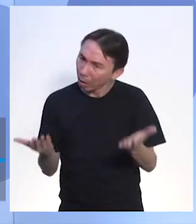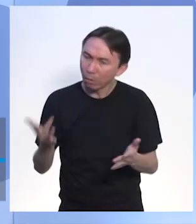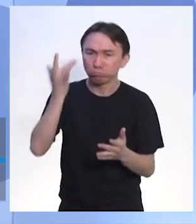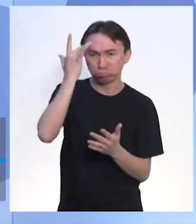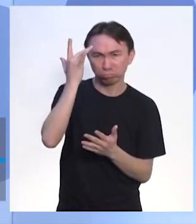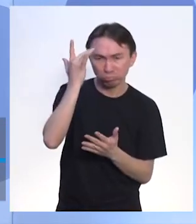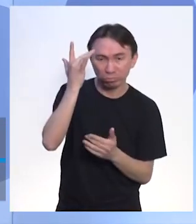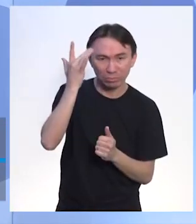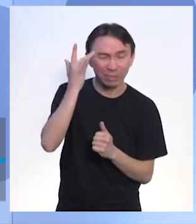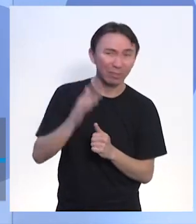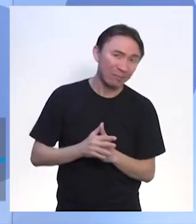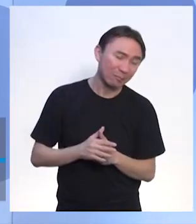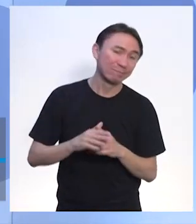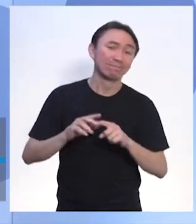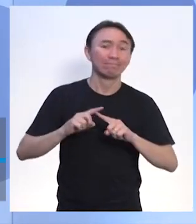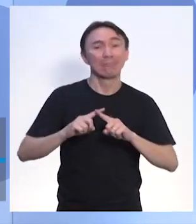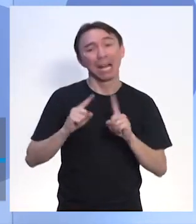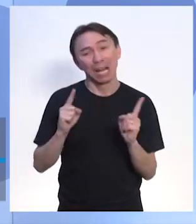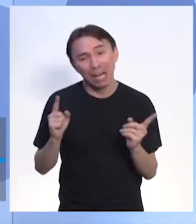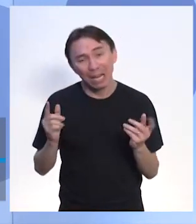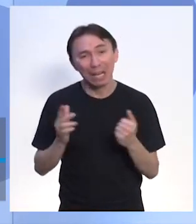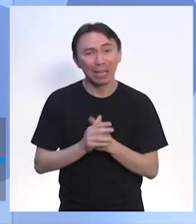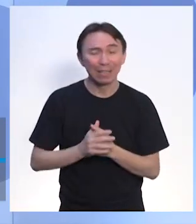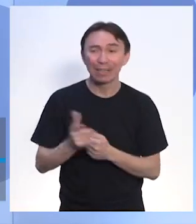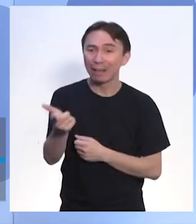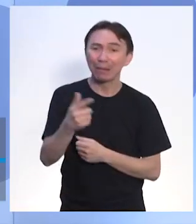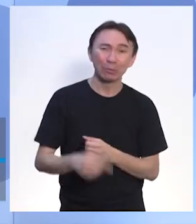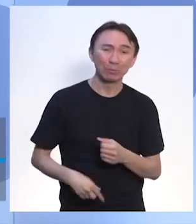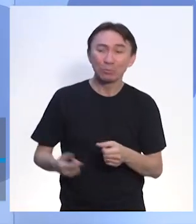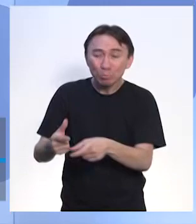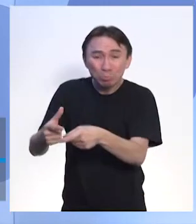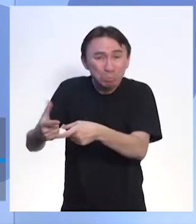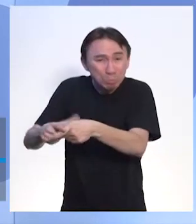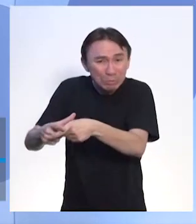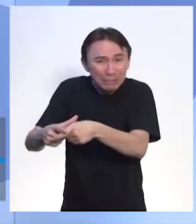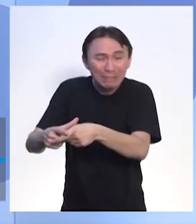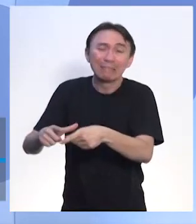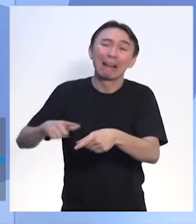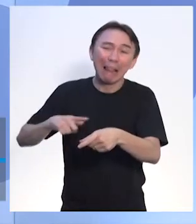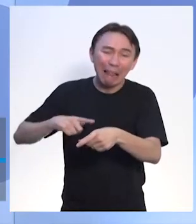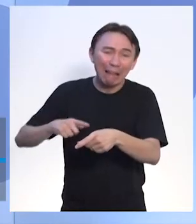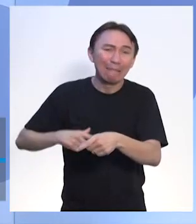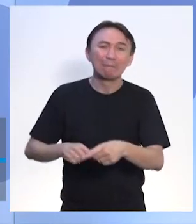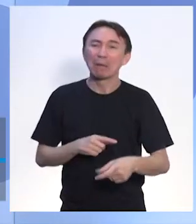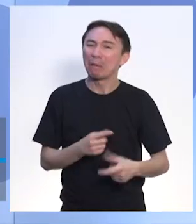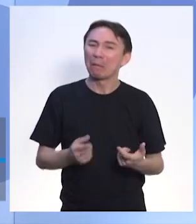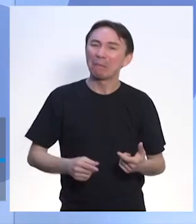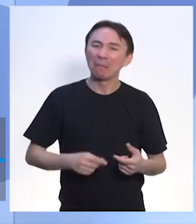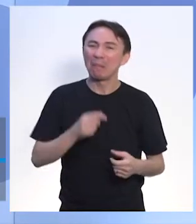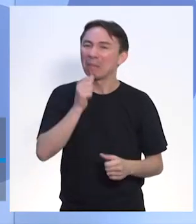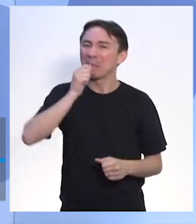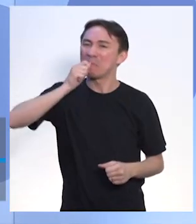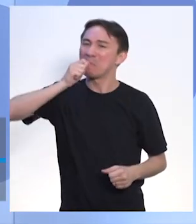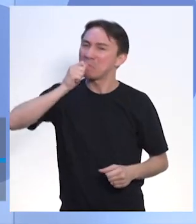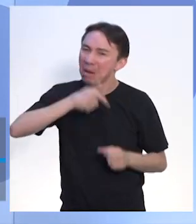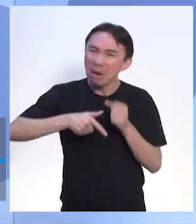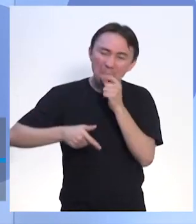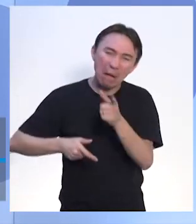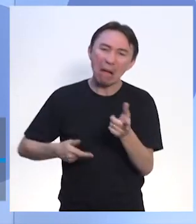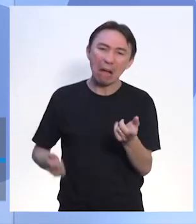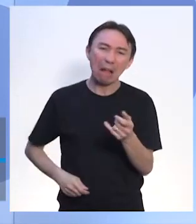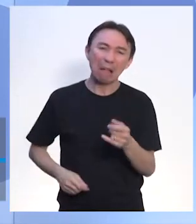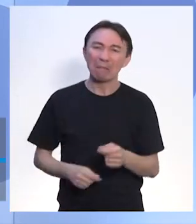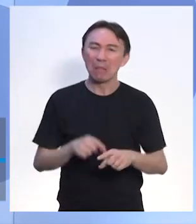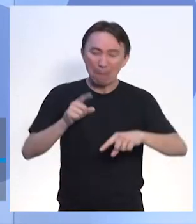mas assim, lógico, né? É uma minoria, mas que enfim acaba trazendo problemas, acarretando coisas que a gente